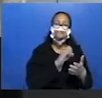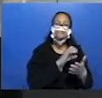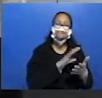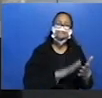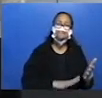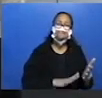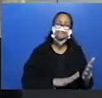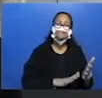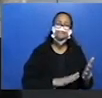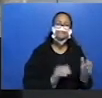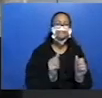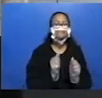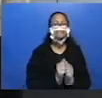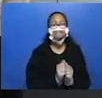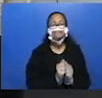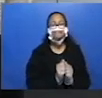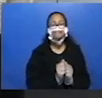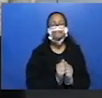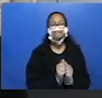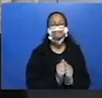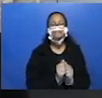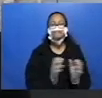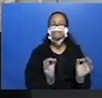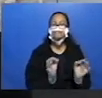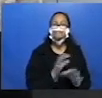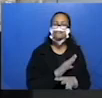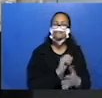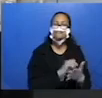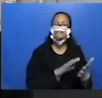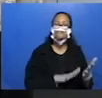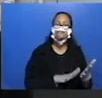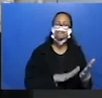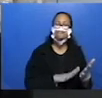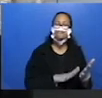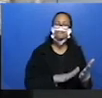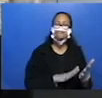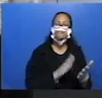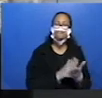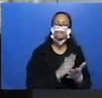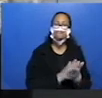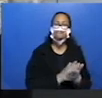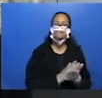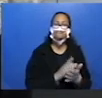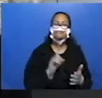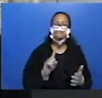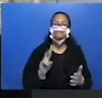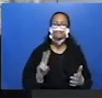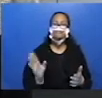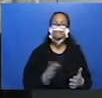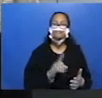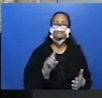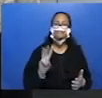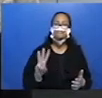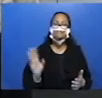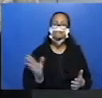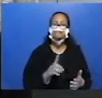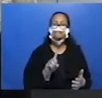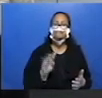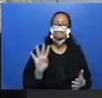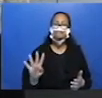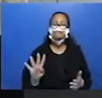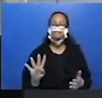Fizemos os exercícios juntos. Finalizar as atividades das páginas 12, 13 e 14. Fazer a